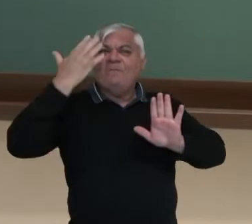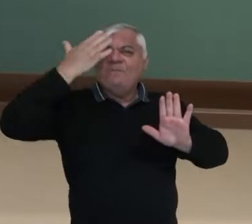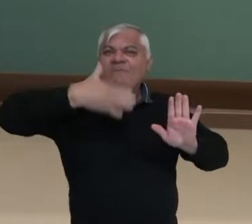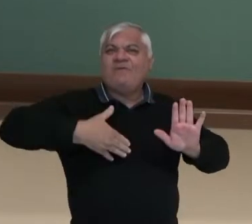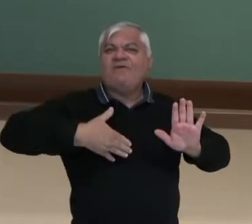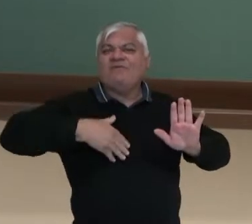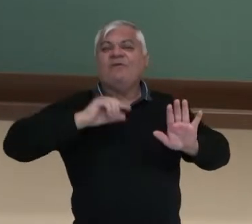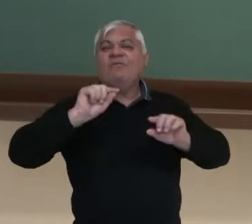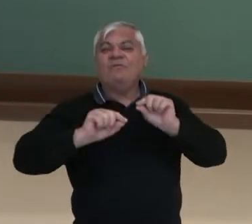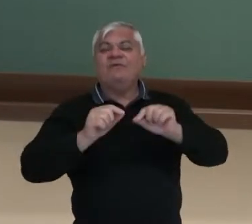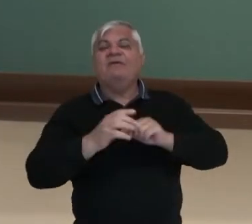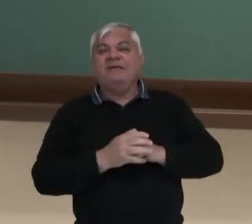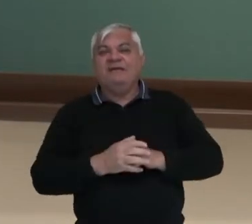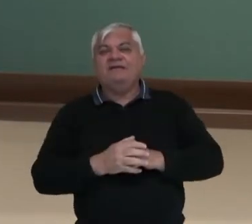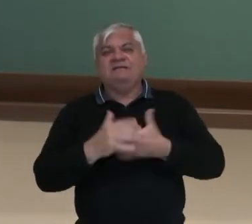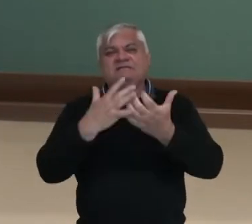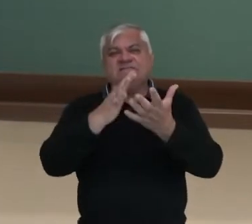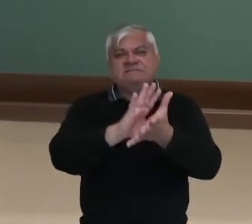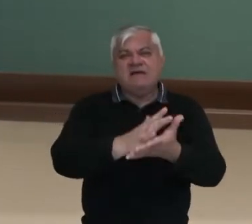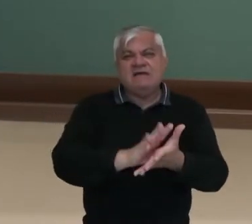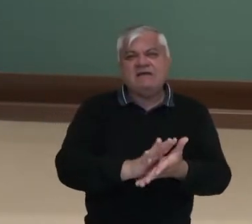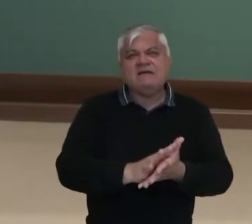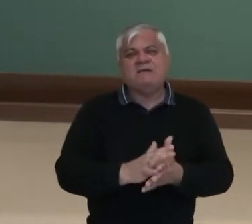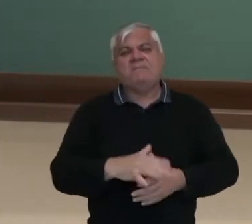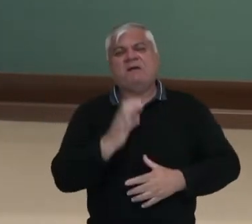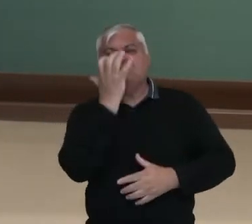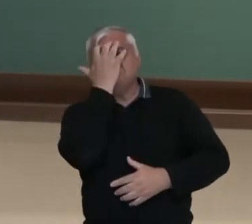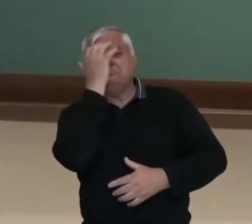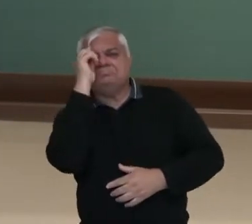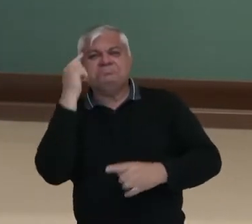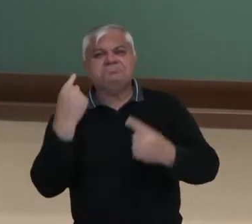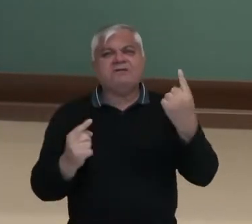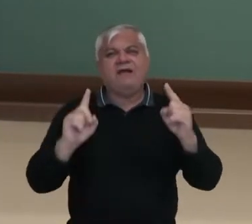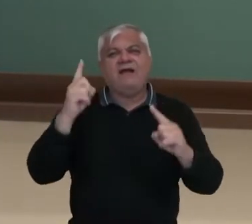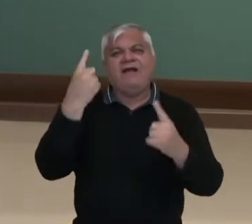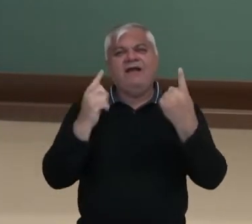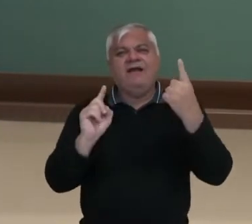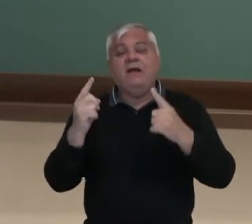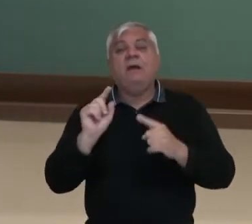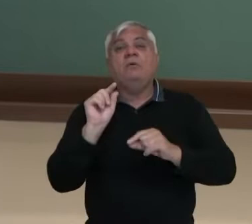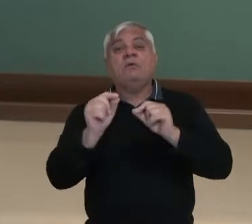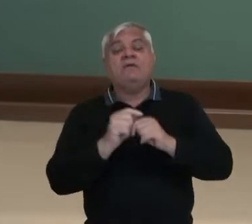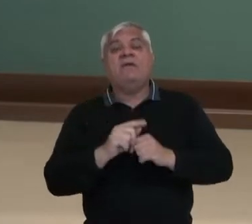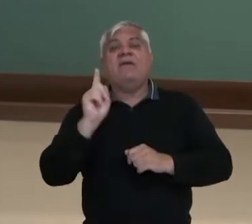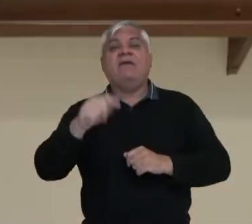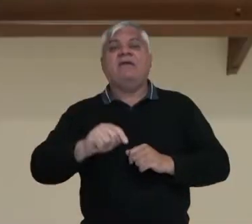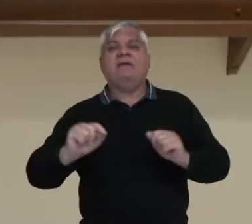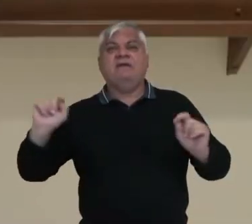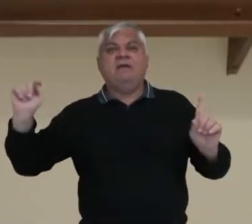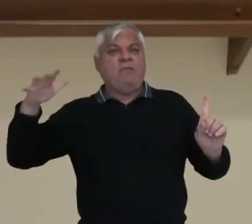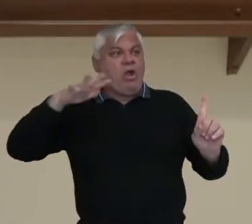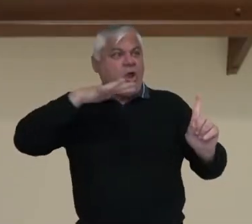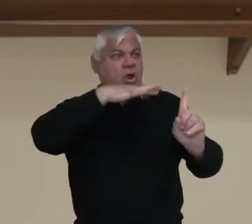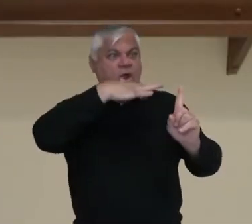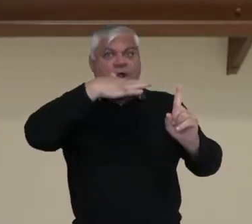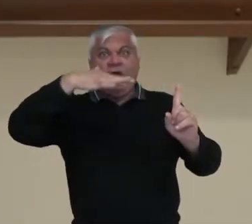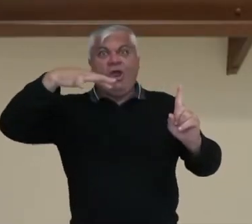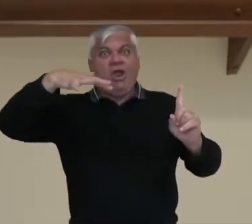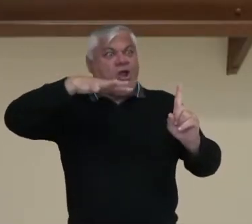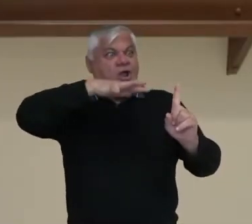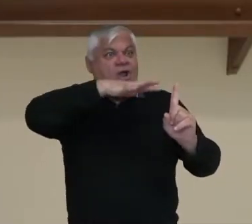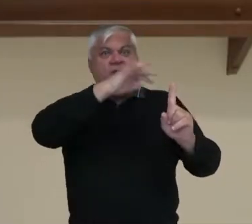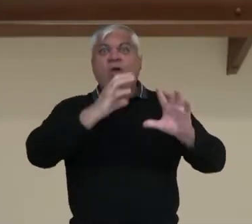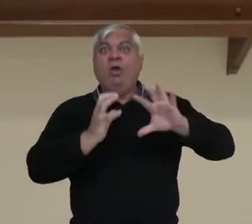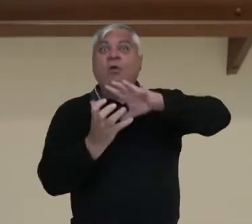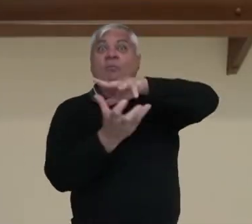a cultura nacional, o samba, o carnaval, como um grande destaque mundial. Os